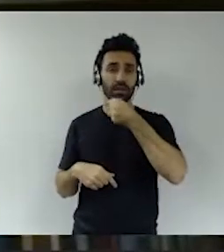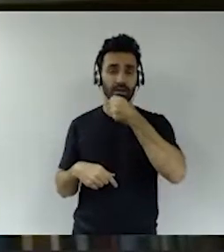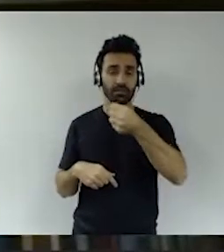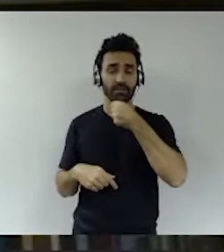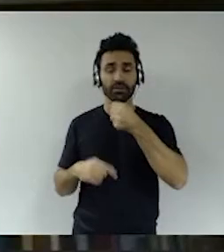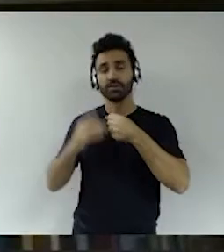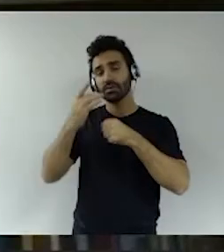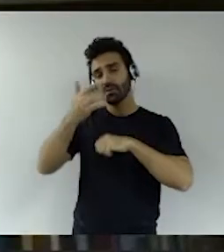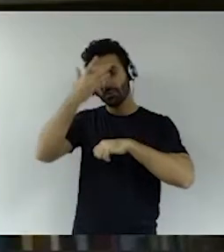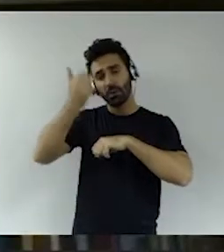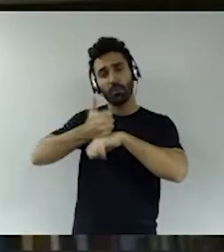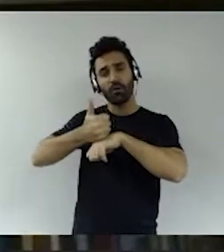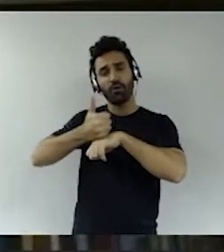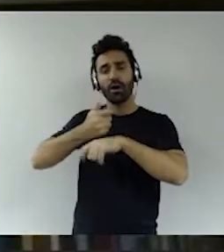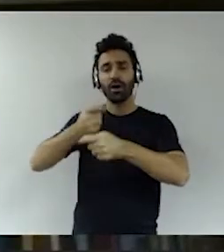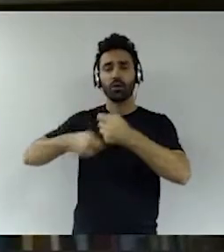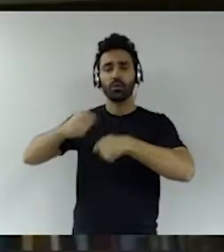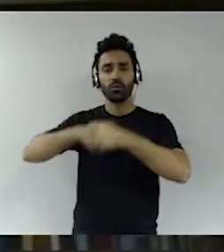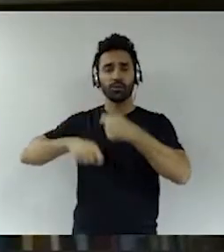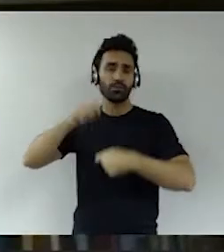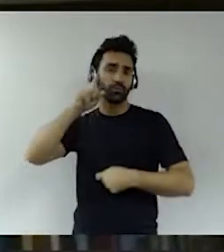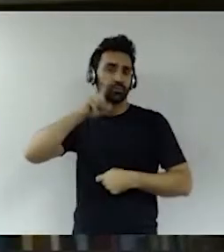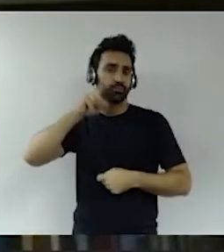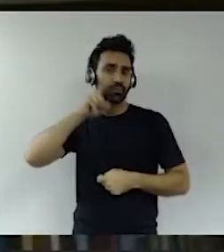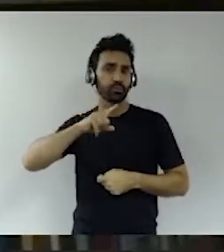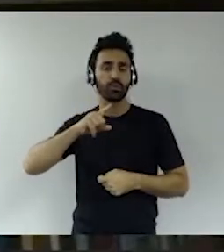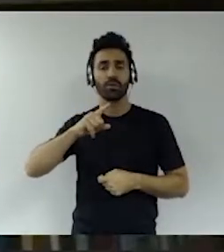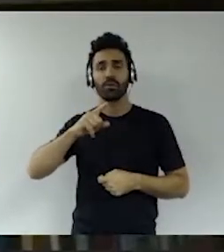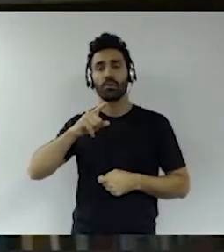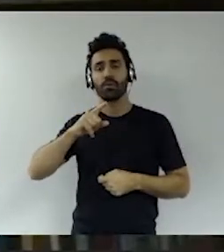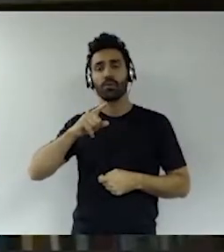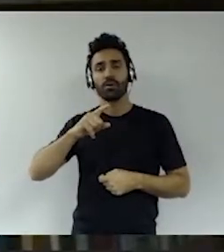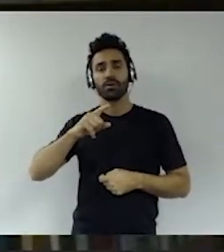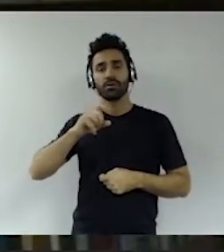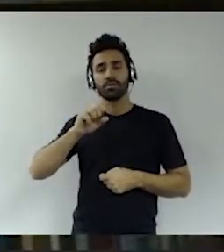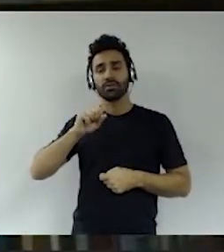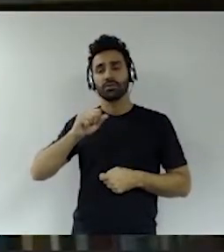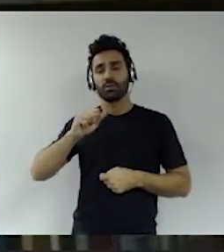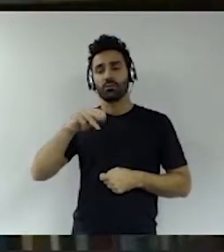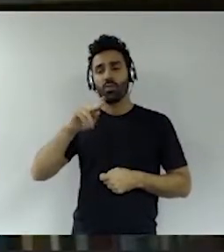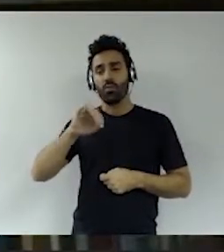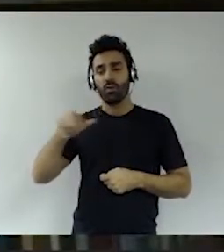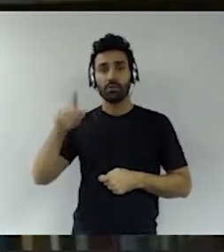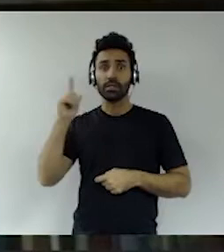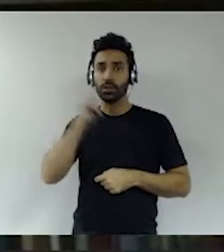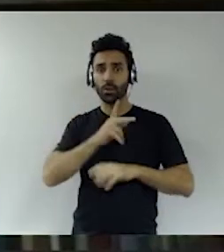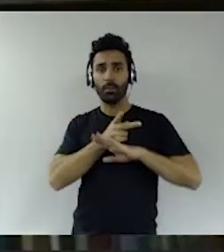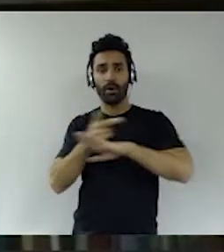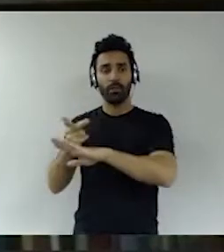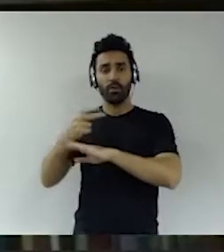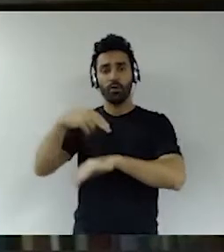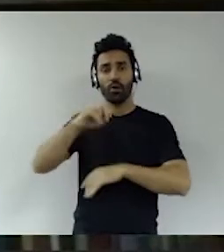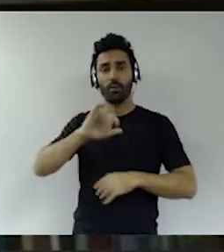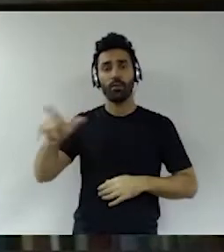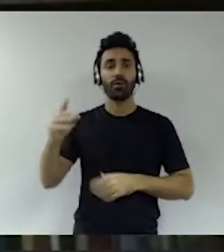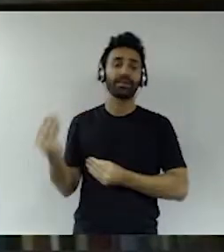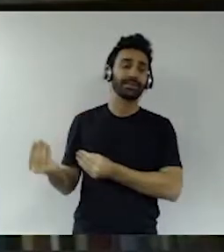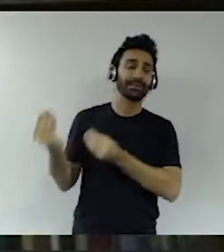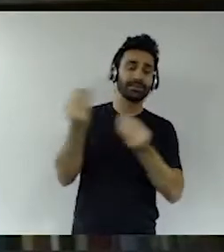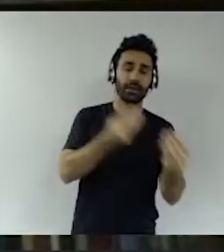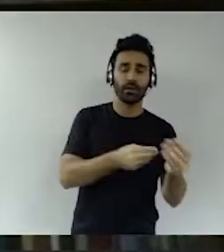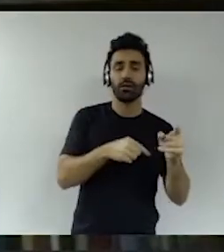grande economista americano Paul Samuelson, ganhador do Prêmio Nobel, deu ao